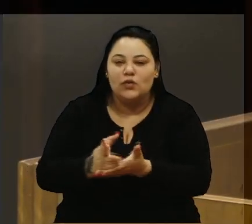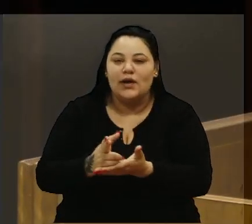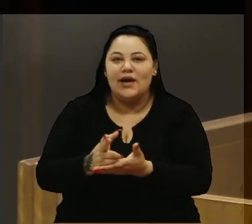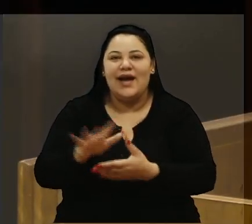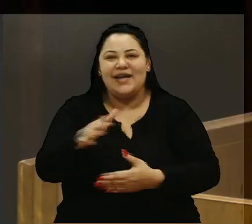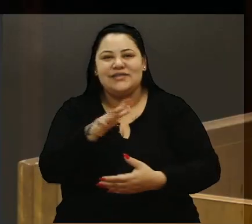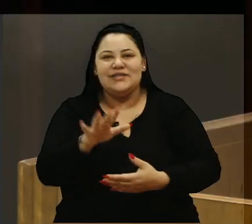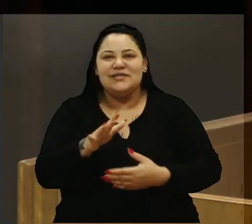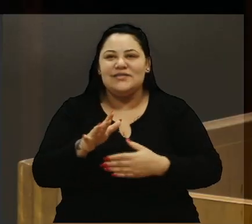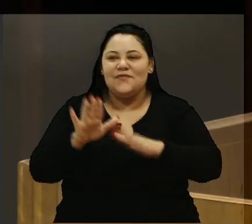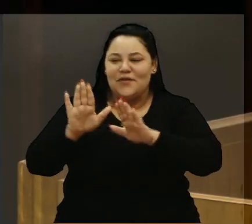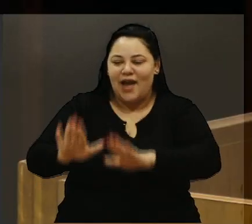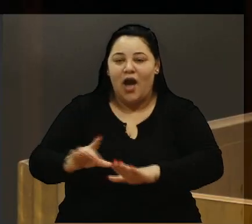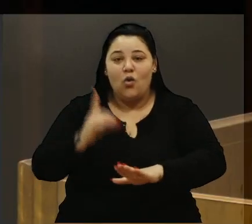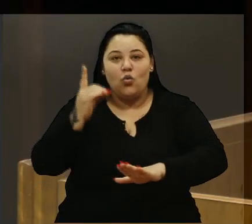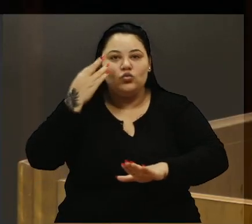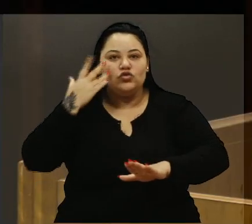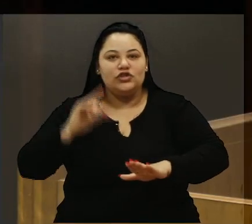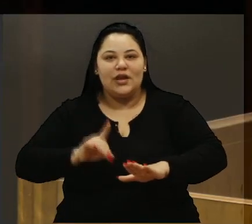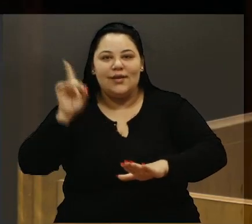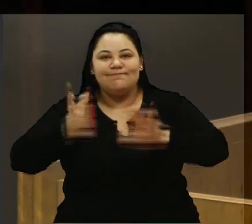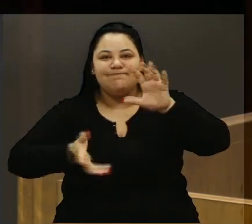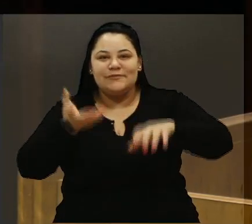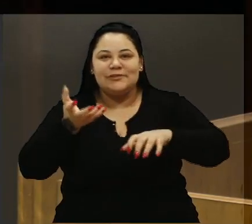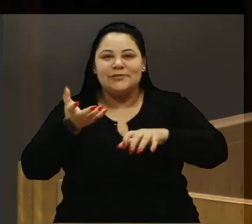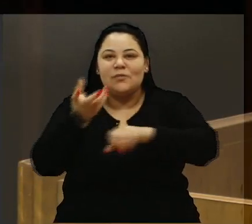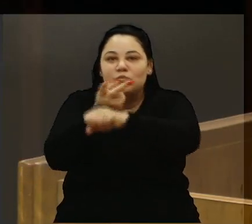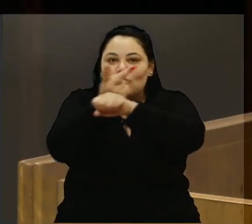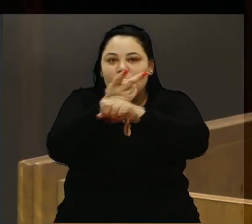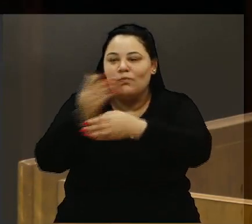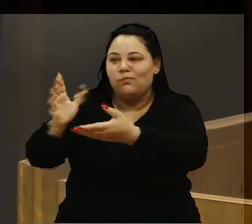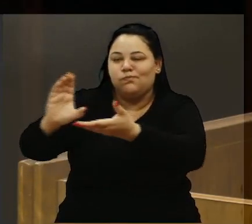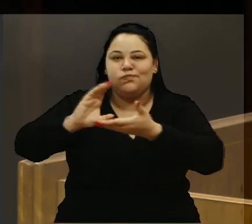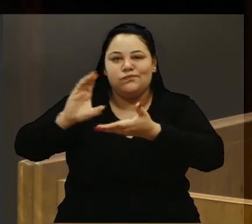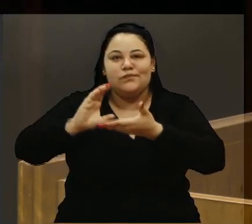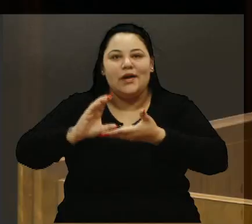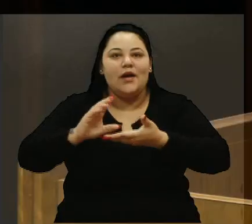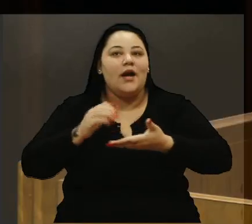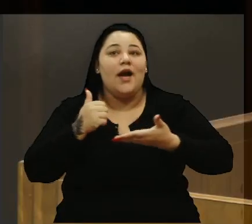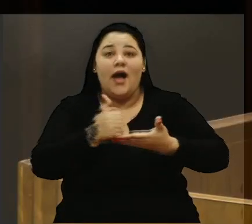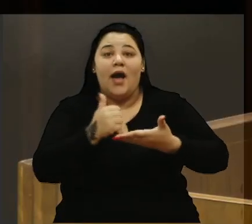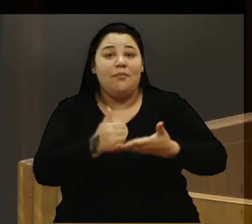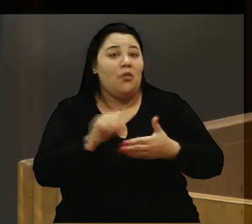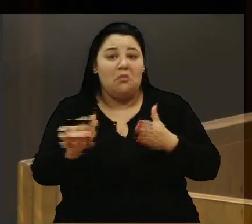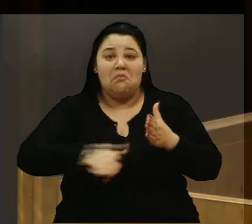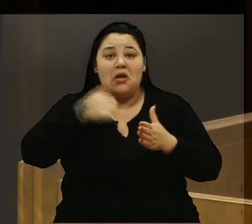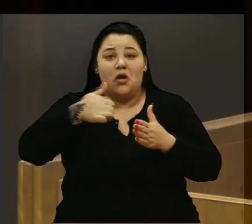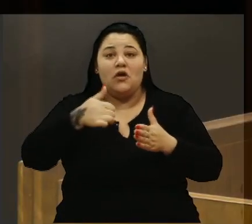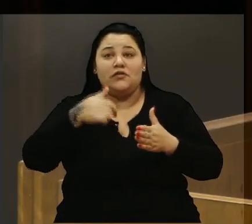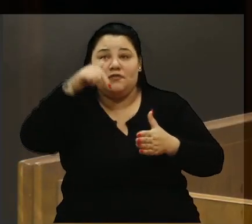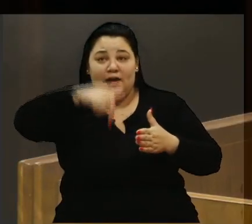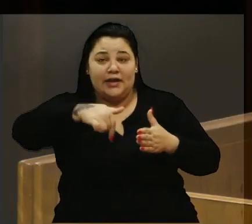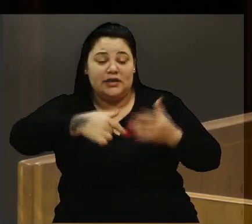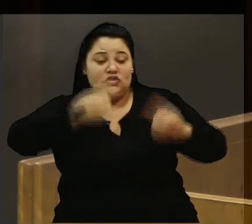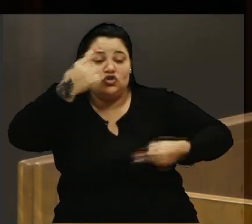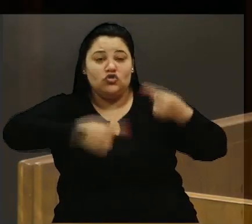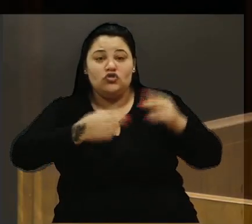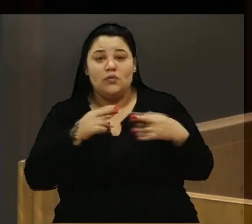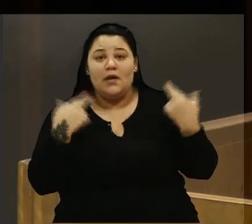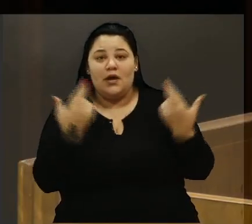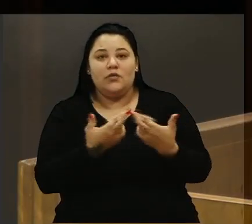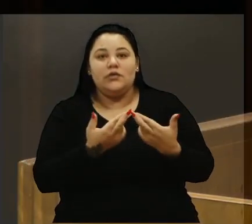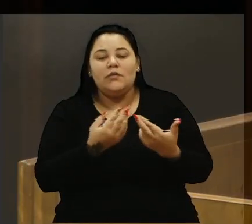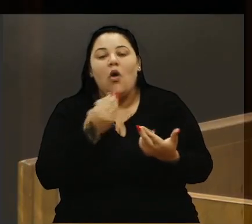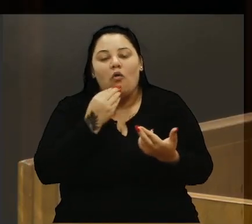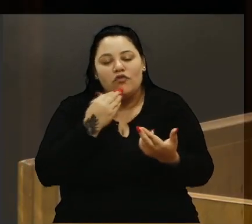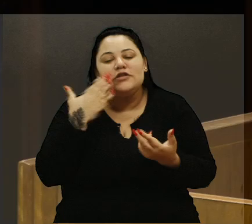dia em Brasília buscando recursos contribui muito mais do que tu ficar aqui uma sessão aqui debatendo, não que não sejam